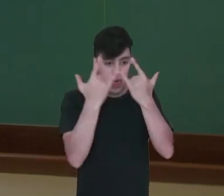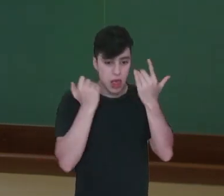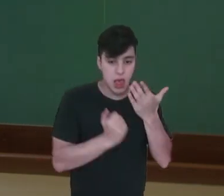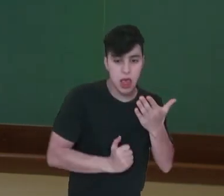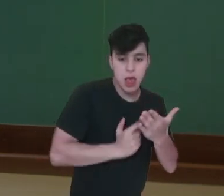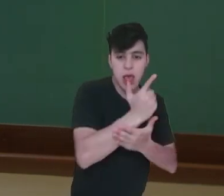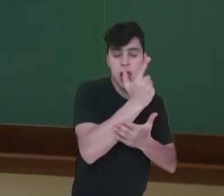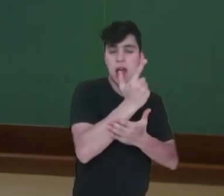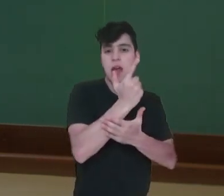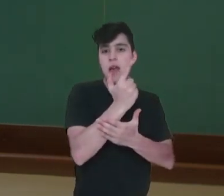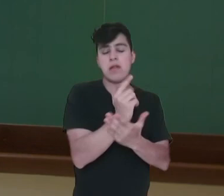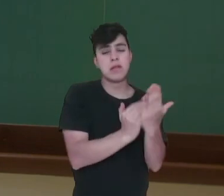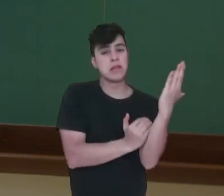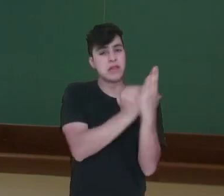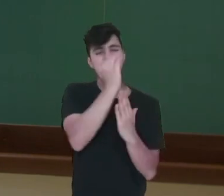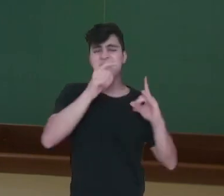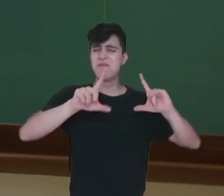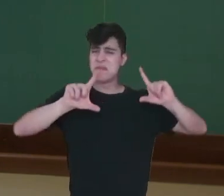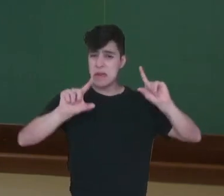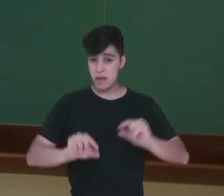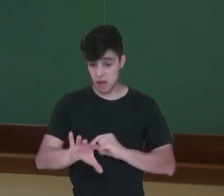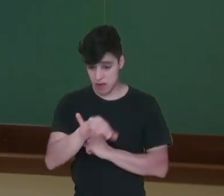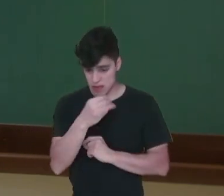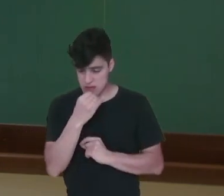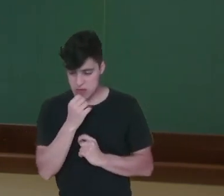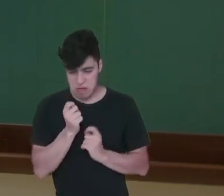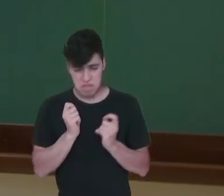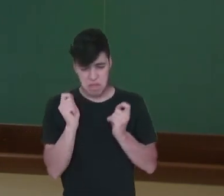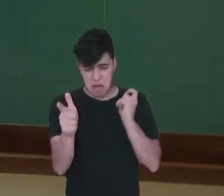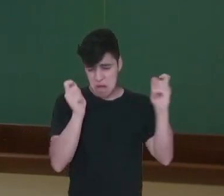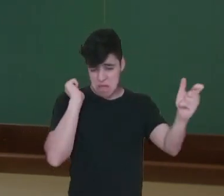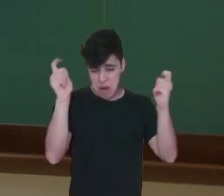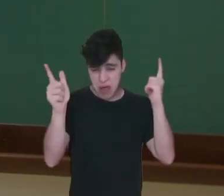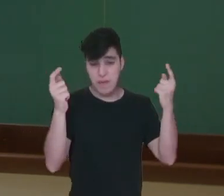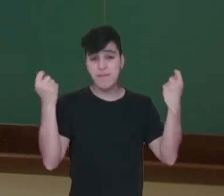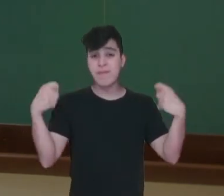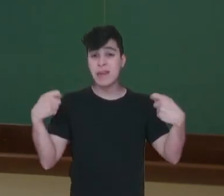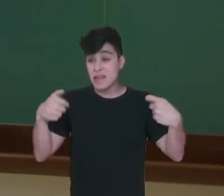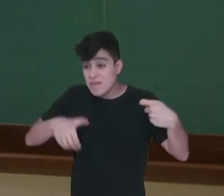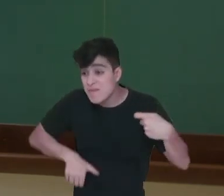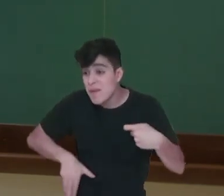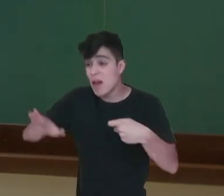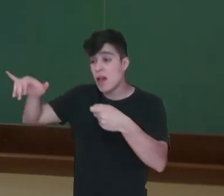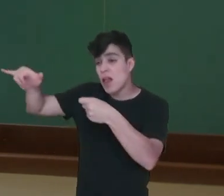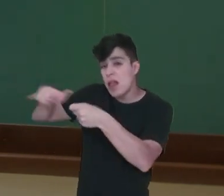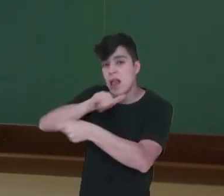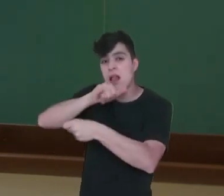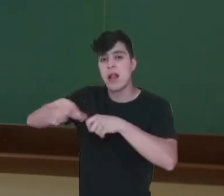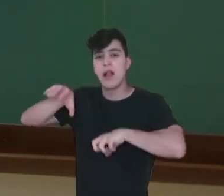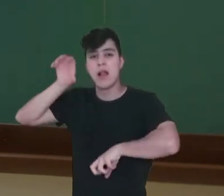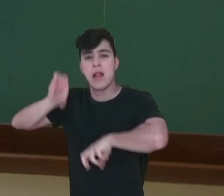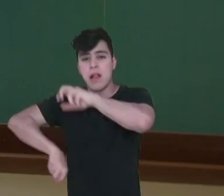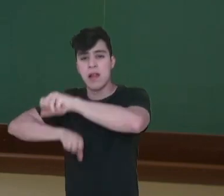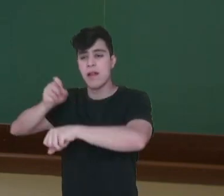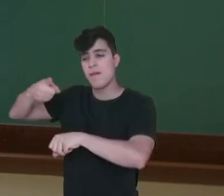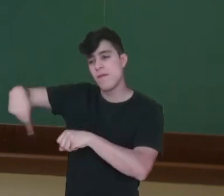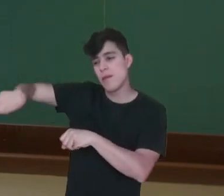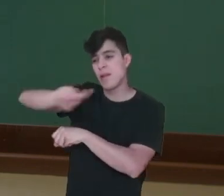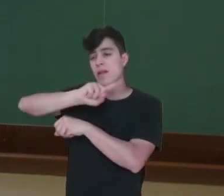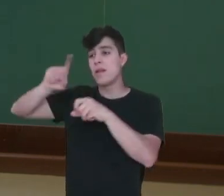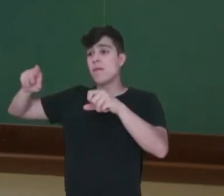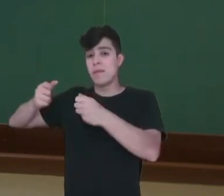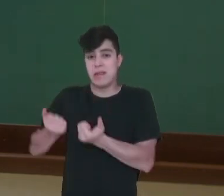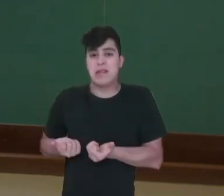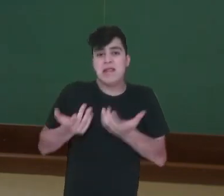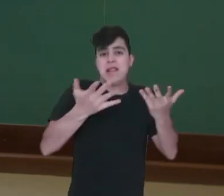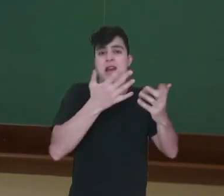porque se há o consumismo exagerado, haverá necessidade de mais recursos retirados da floresta para produzir tudo